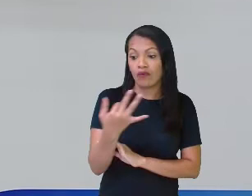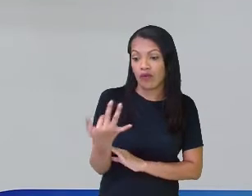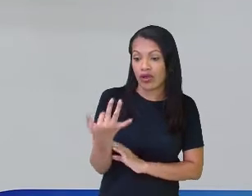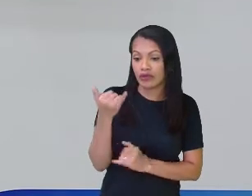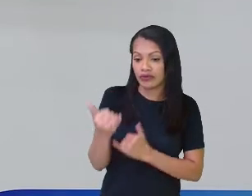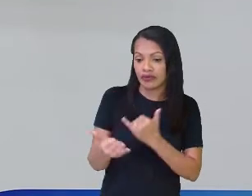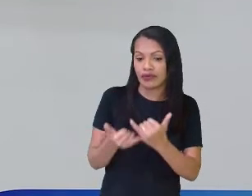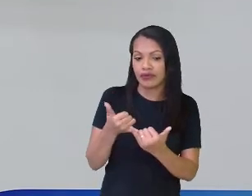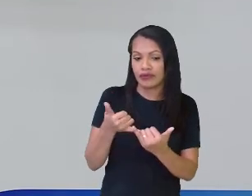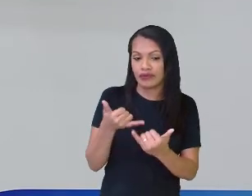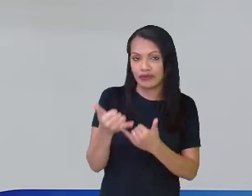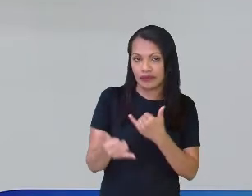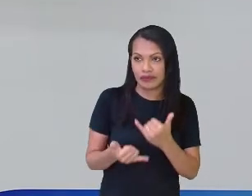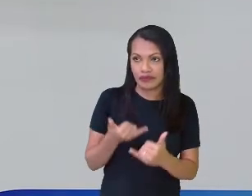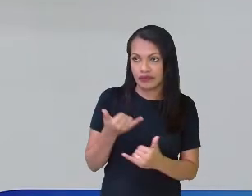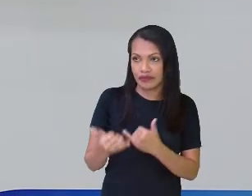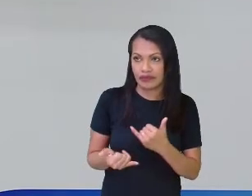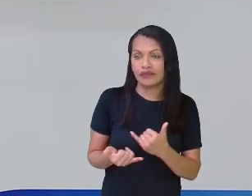estou na terceira pergunta.